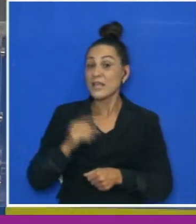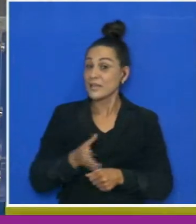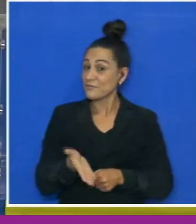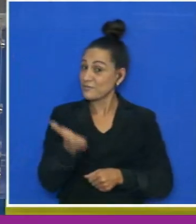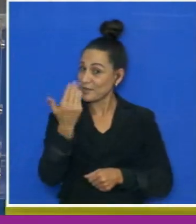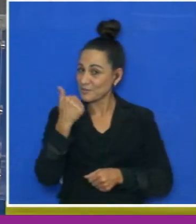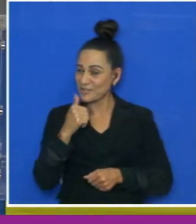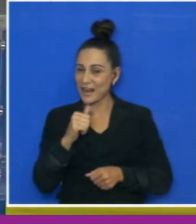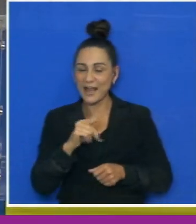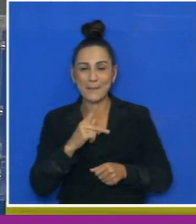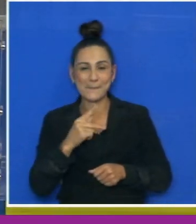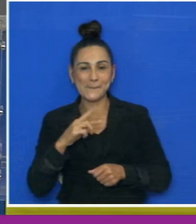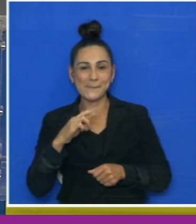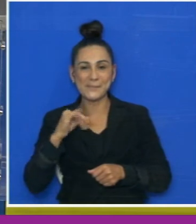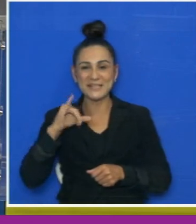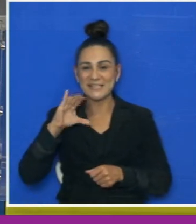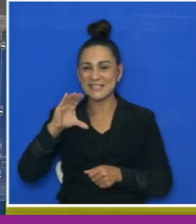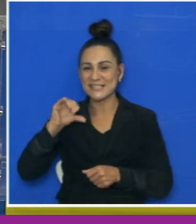E vamos lá, Priscila.